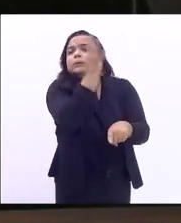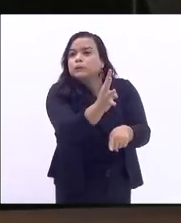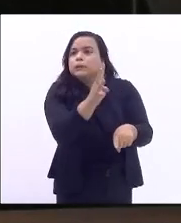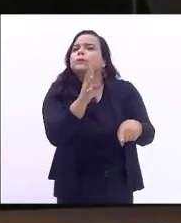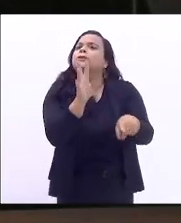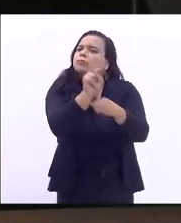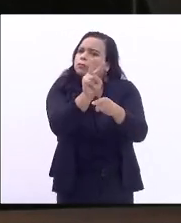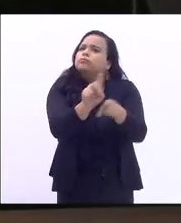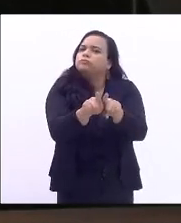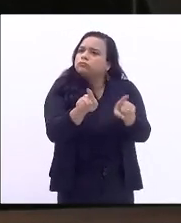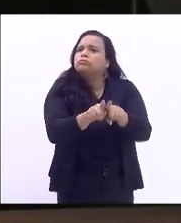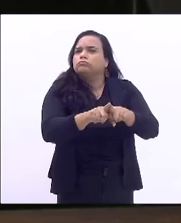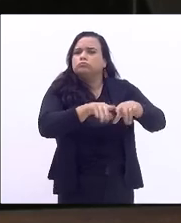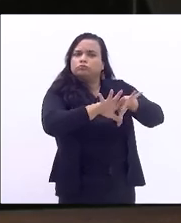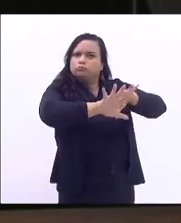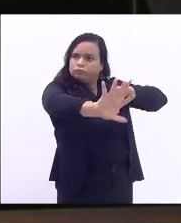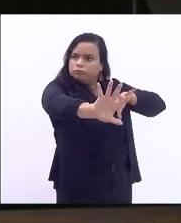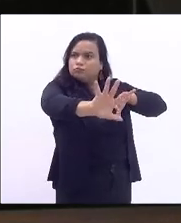autor